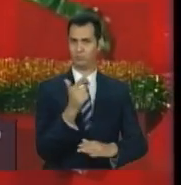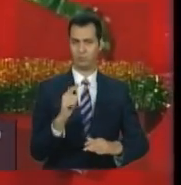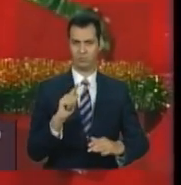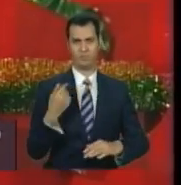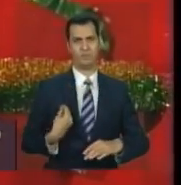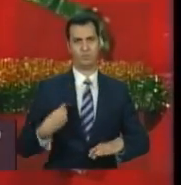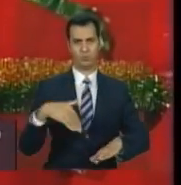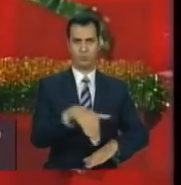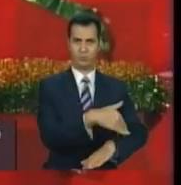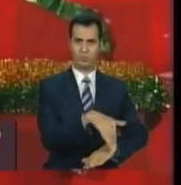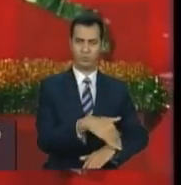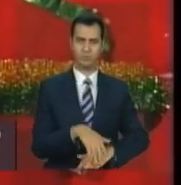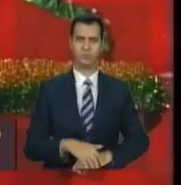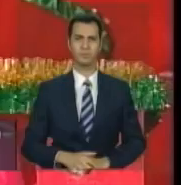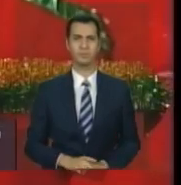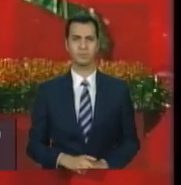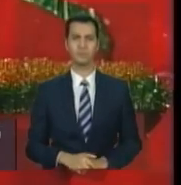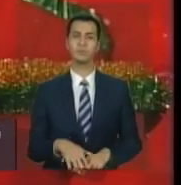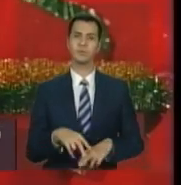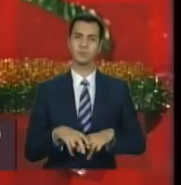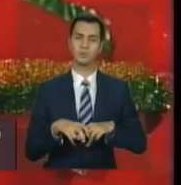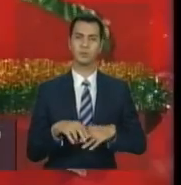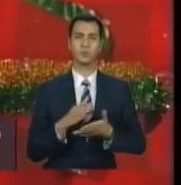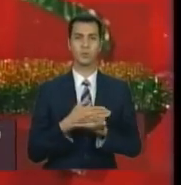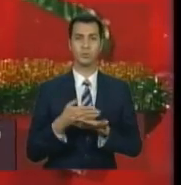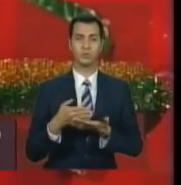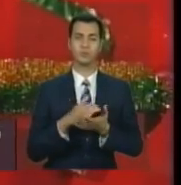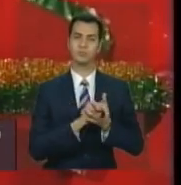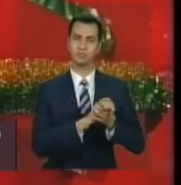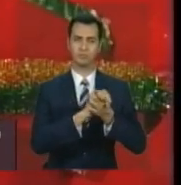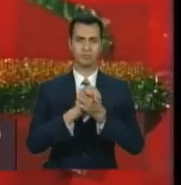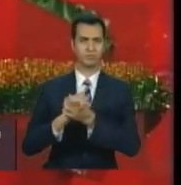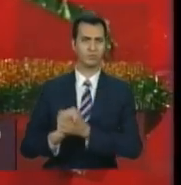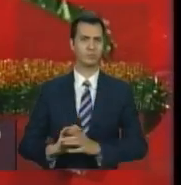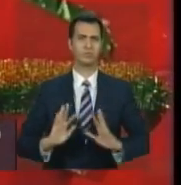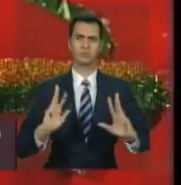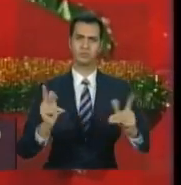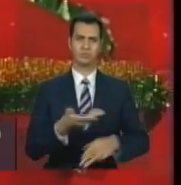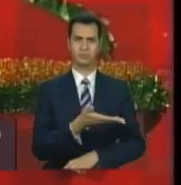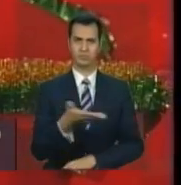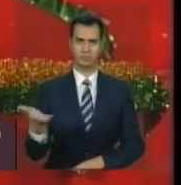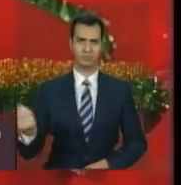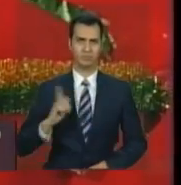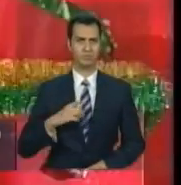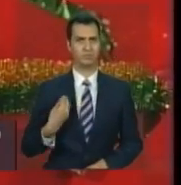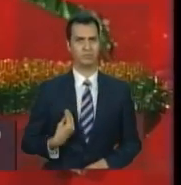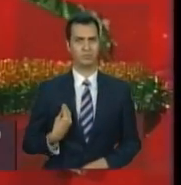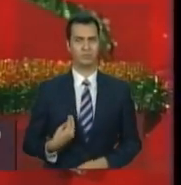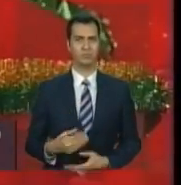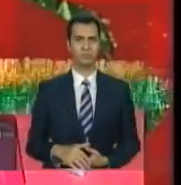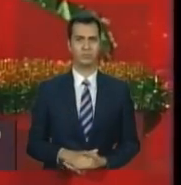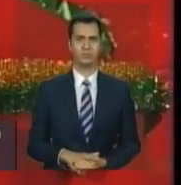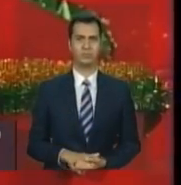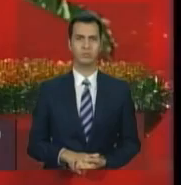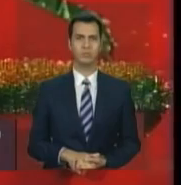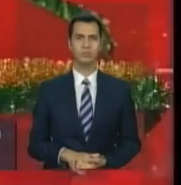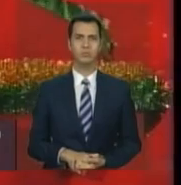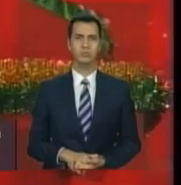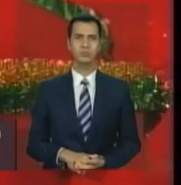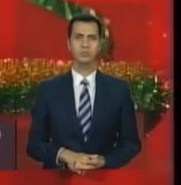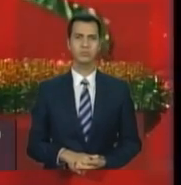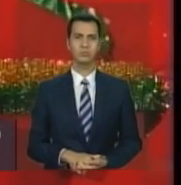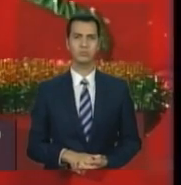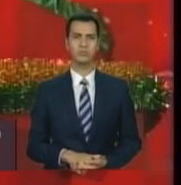dos companheiros e a cada uma das companheiras aqui presentes. Dizer